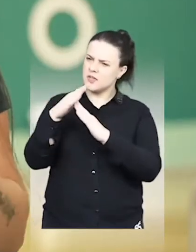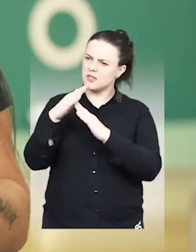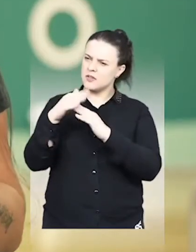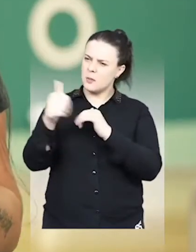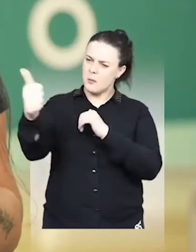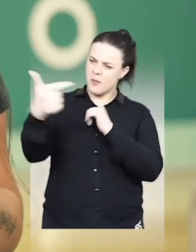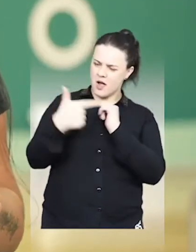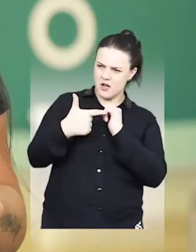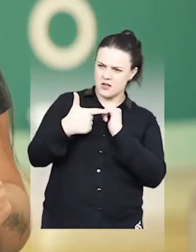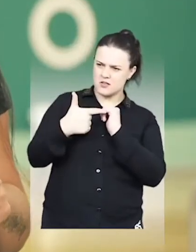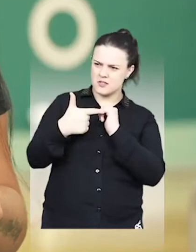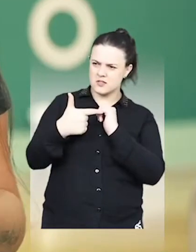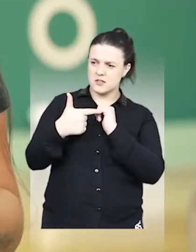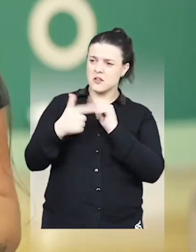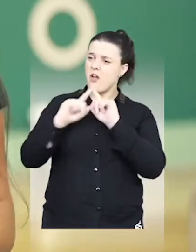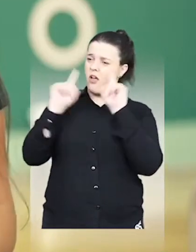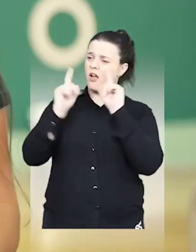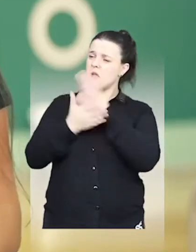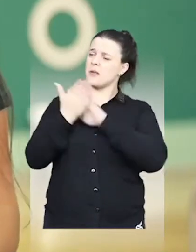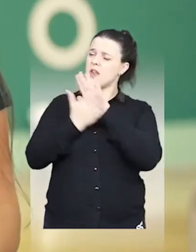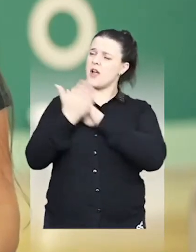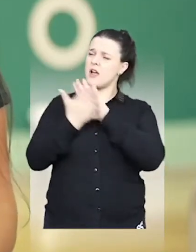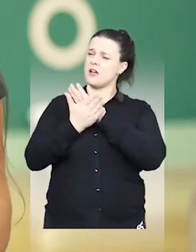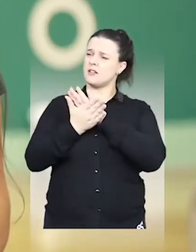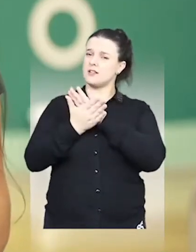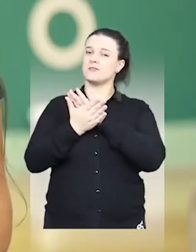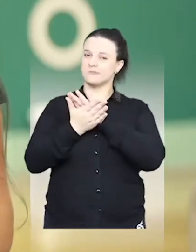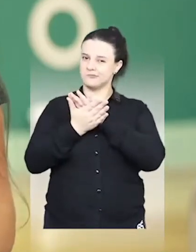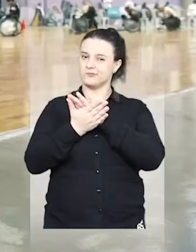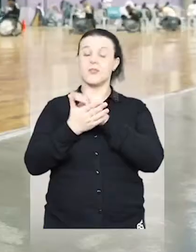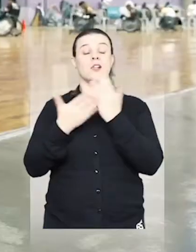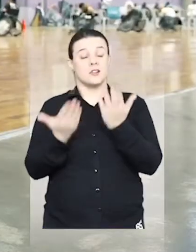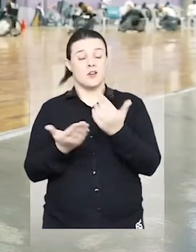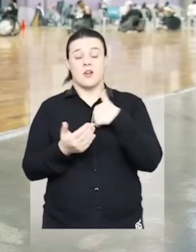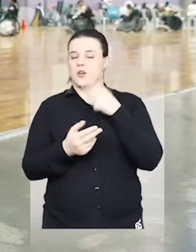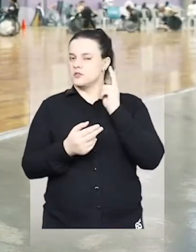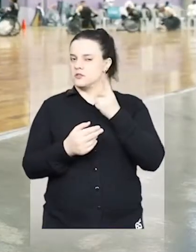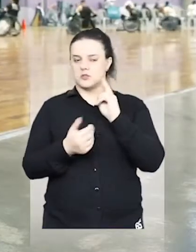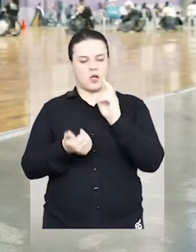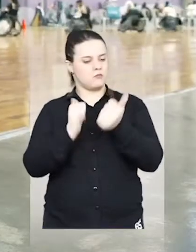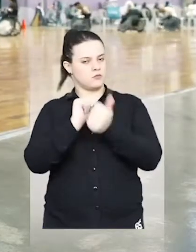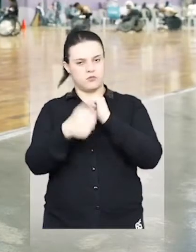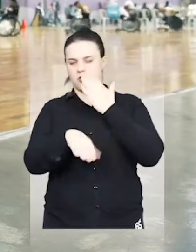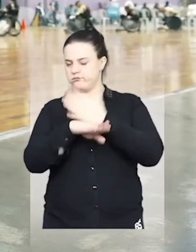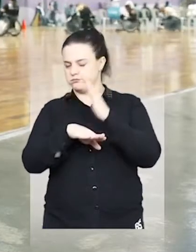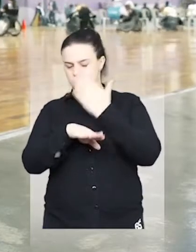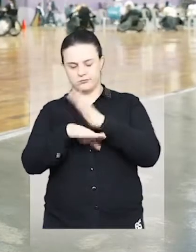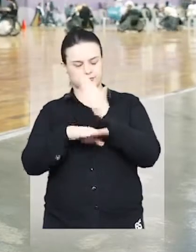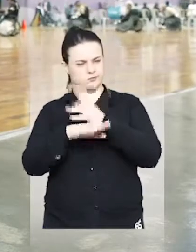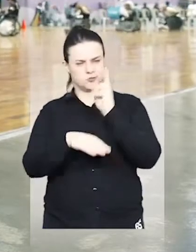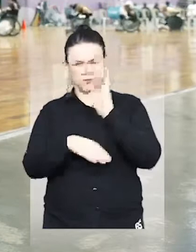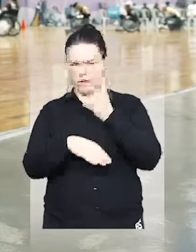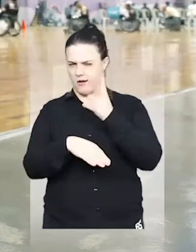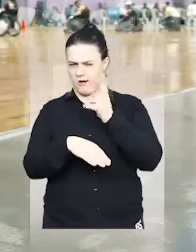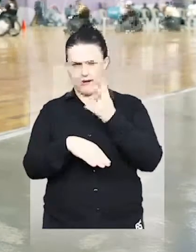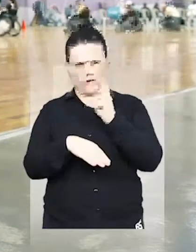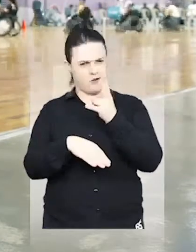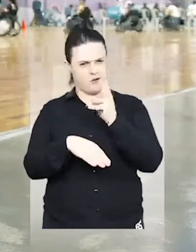limitação um pouco maior e não reclama. Lucas. Bem, eu sempre pratiquei esporte, né,